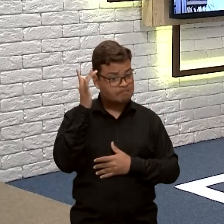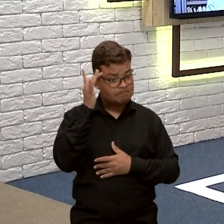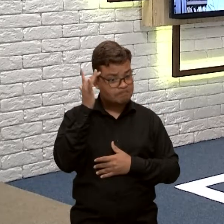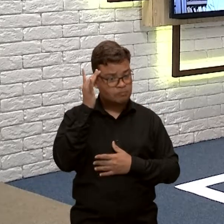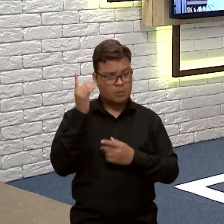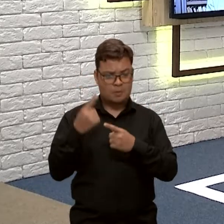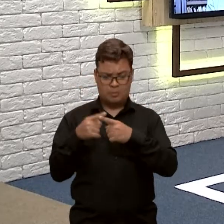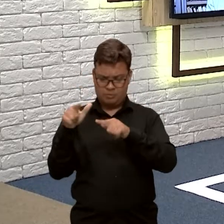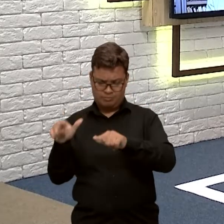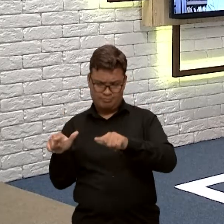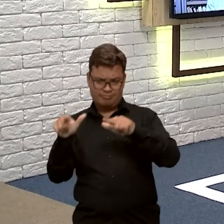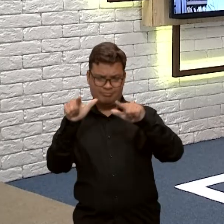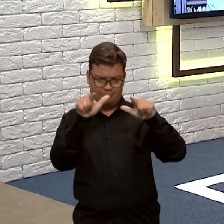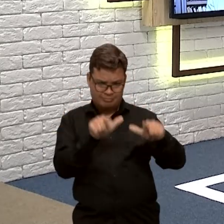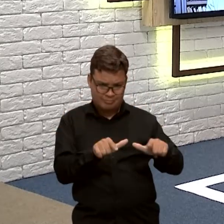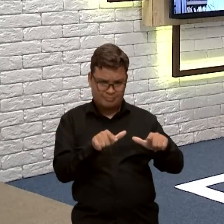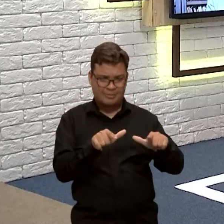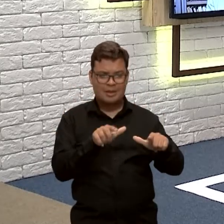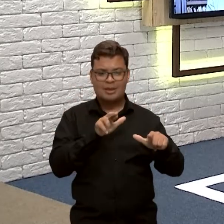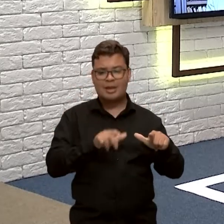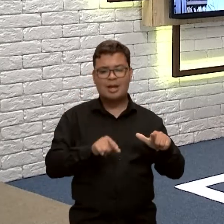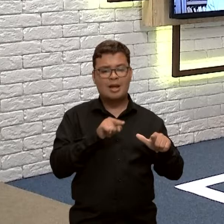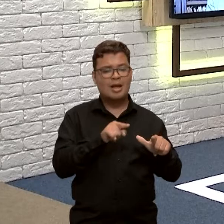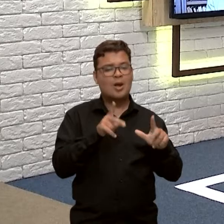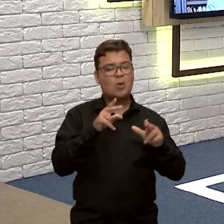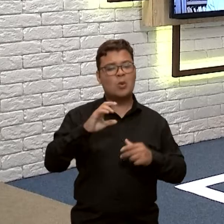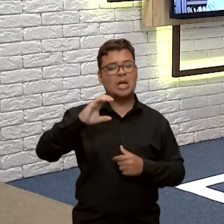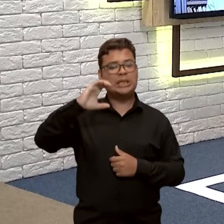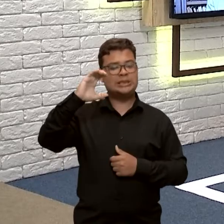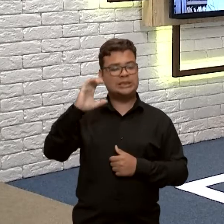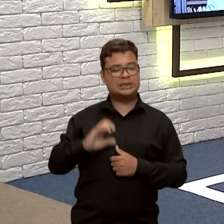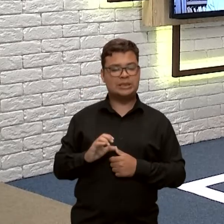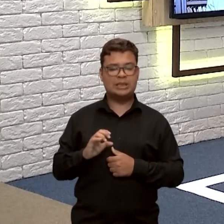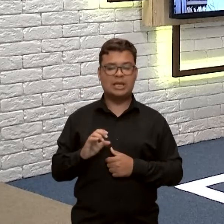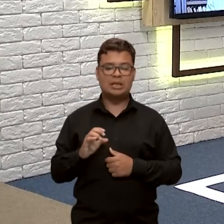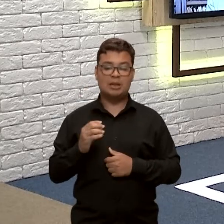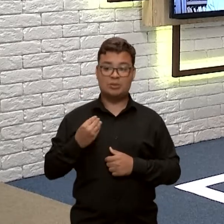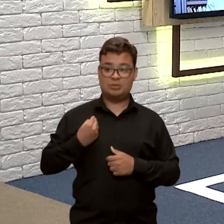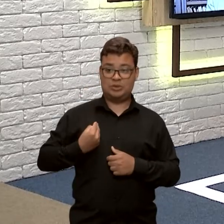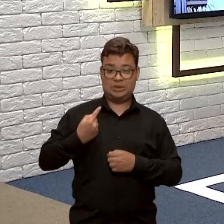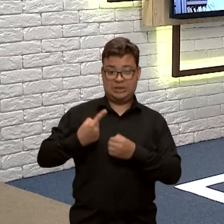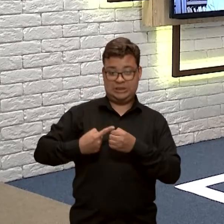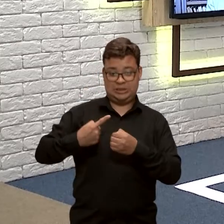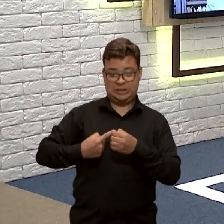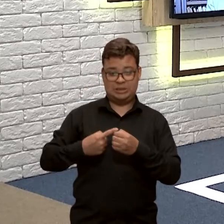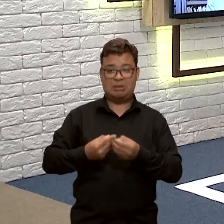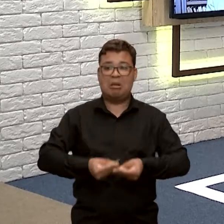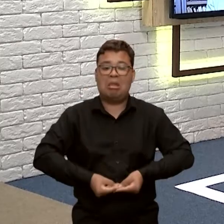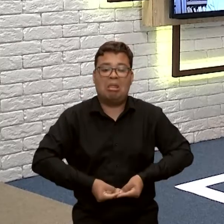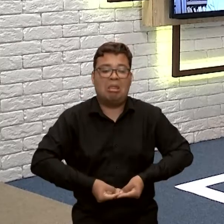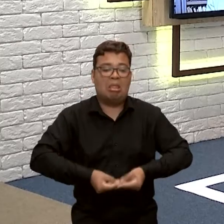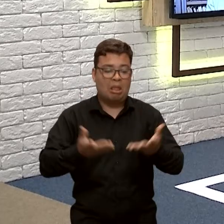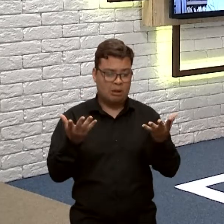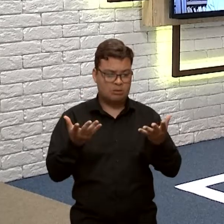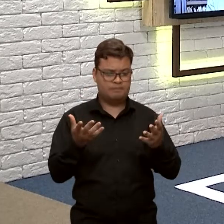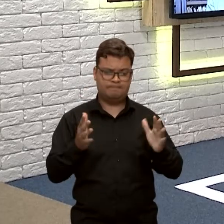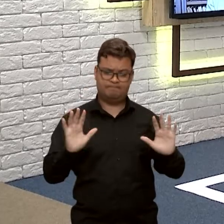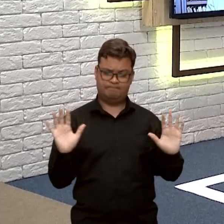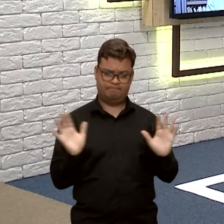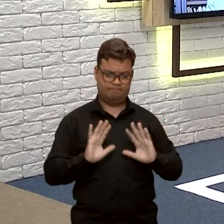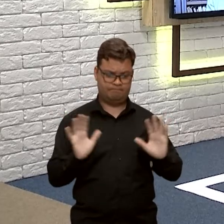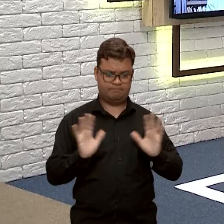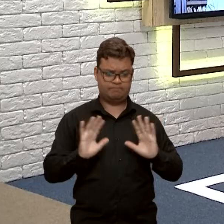título de cidadão honorário de uma cidade que é distribuído aos montes por aí. Ele